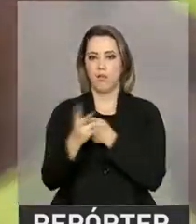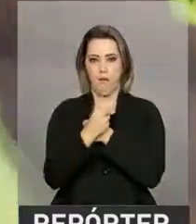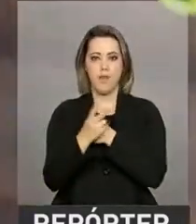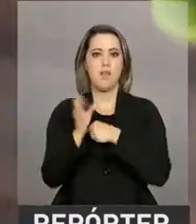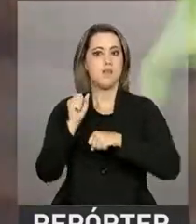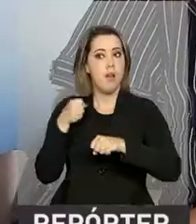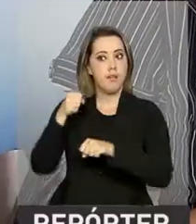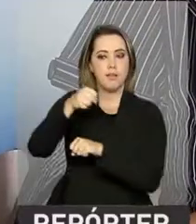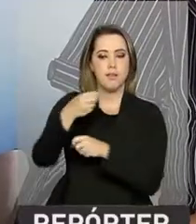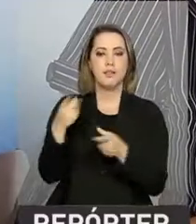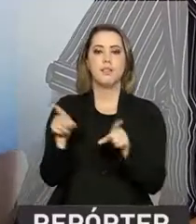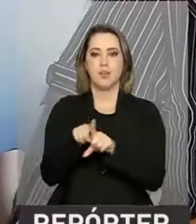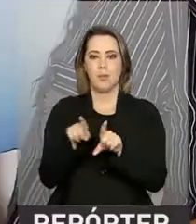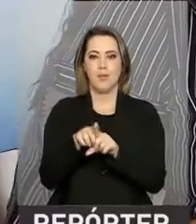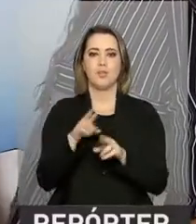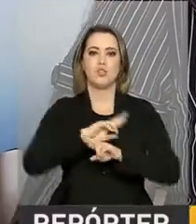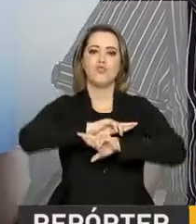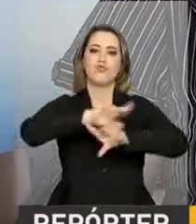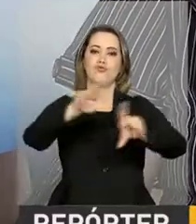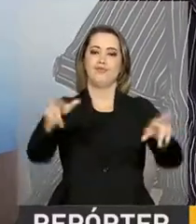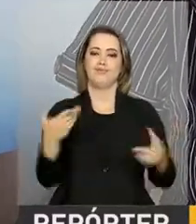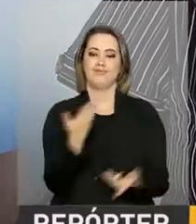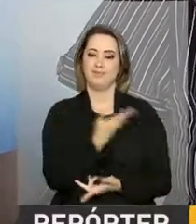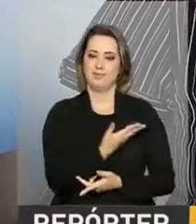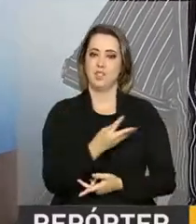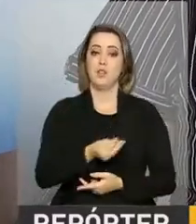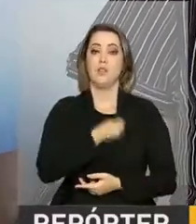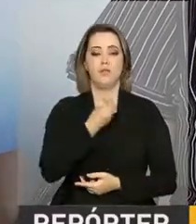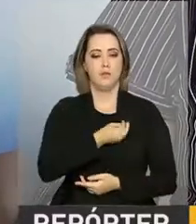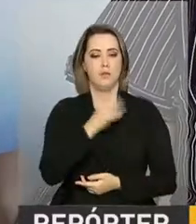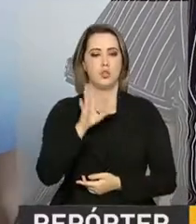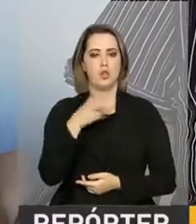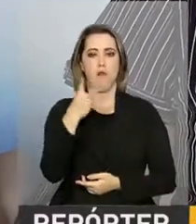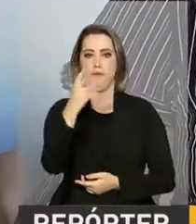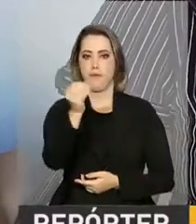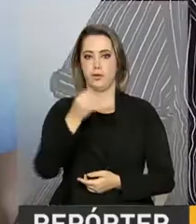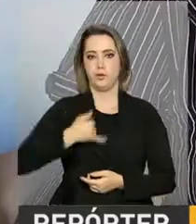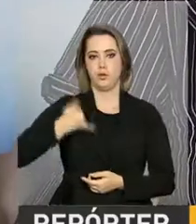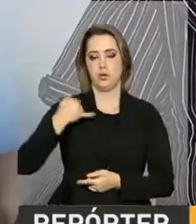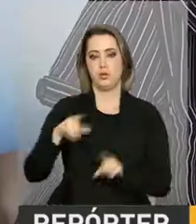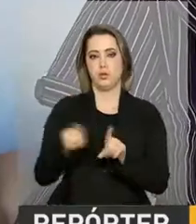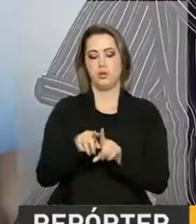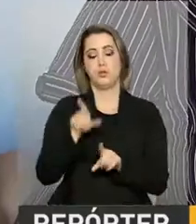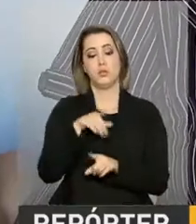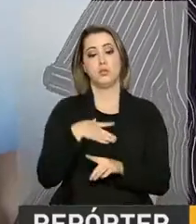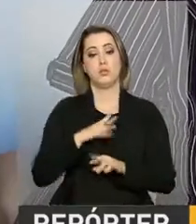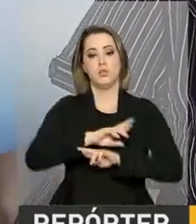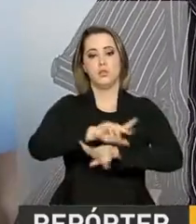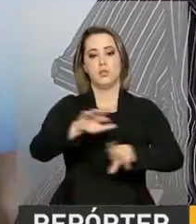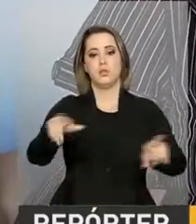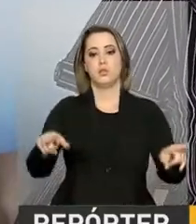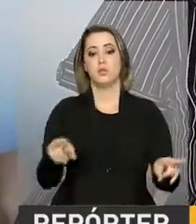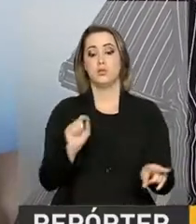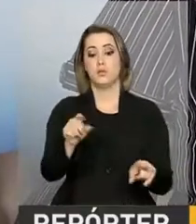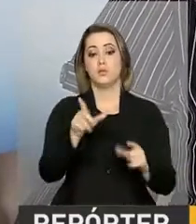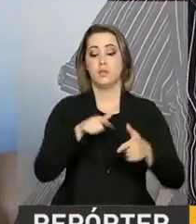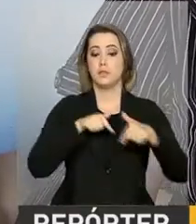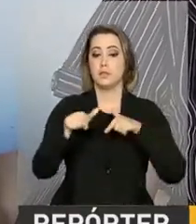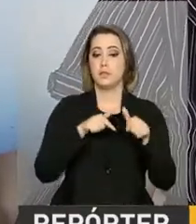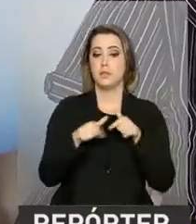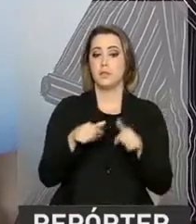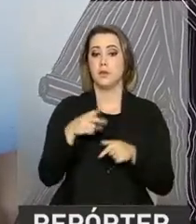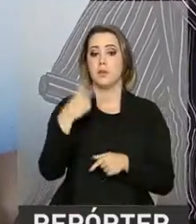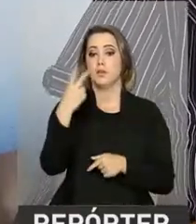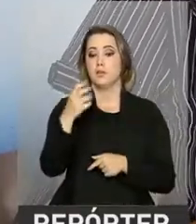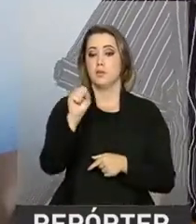monte de coisa. A Associação Viver completou 20 anos. Além das atividades psicopedagógicas, as 285